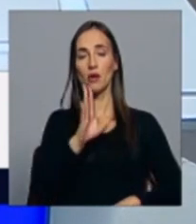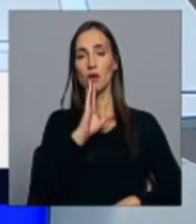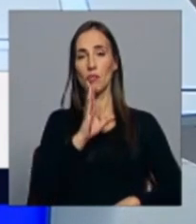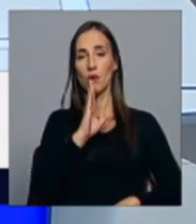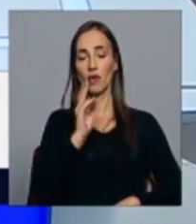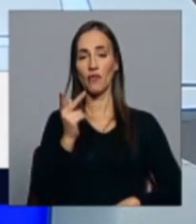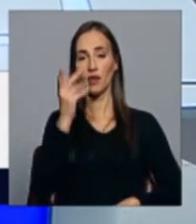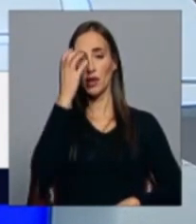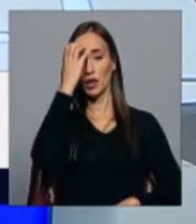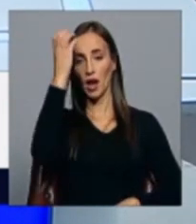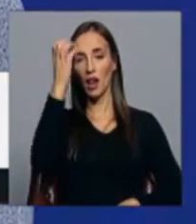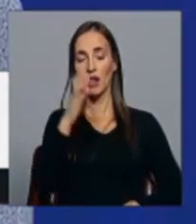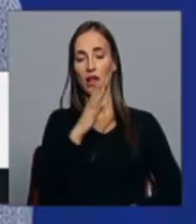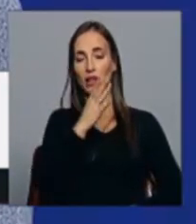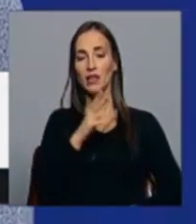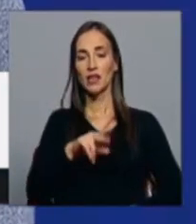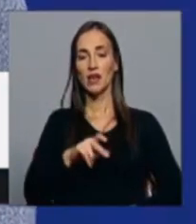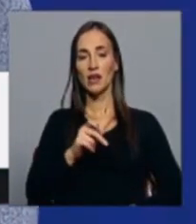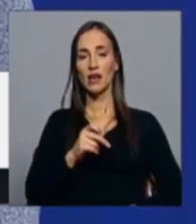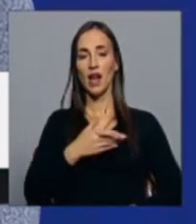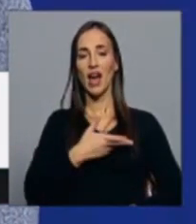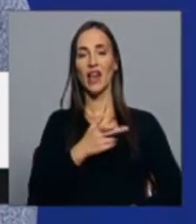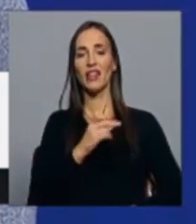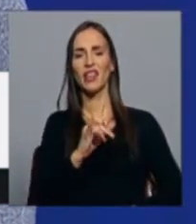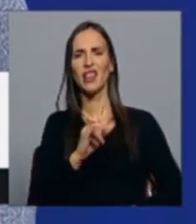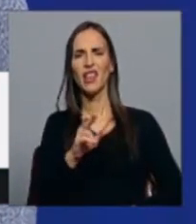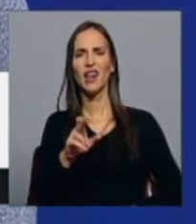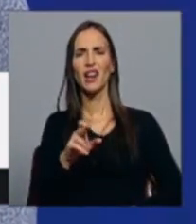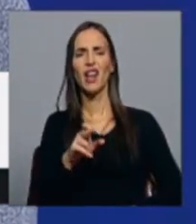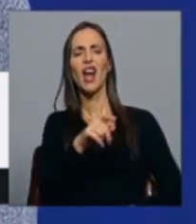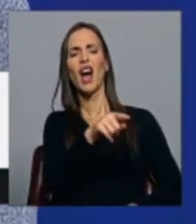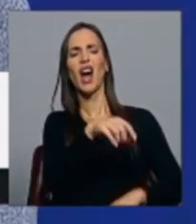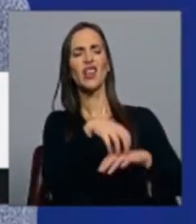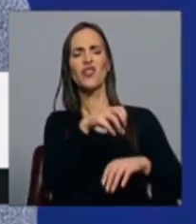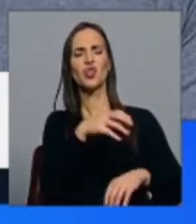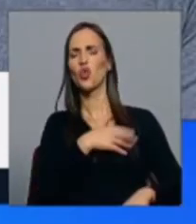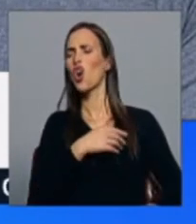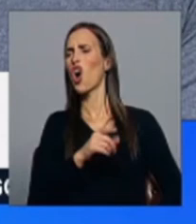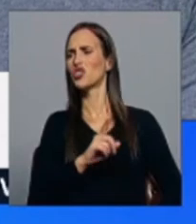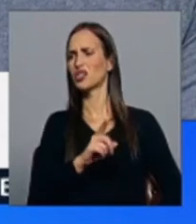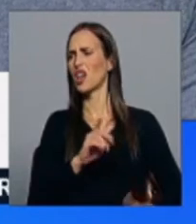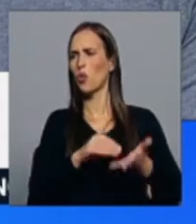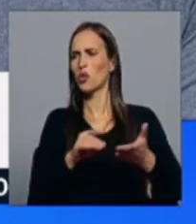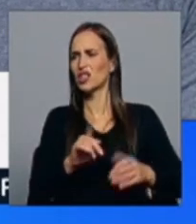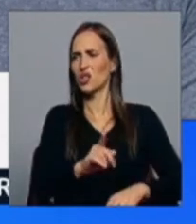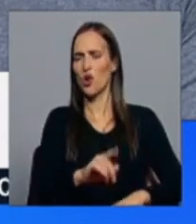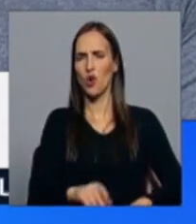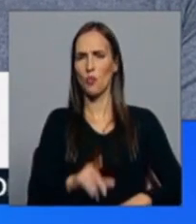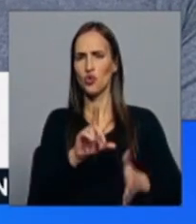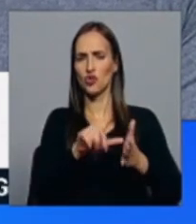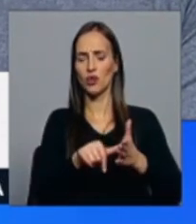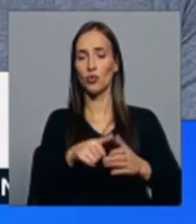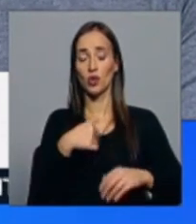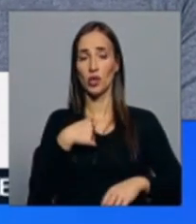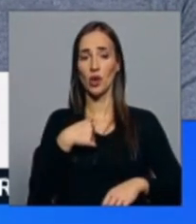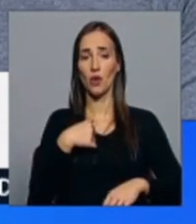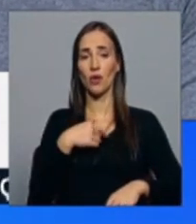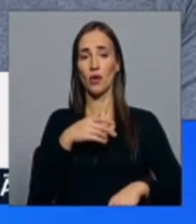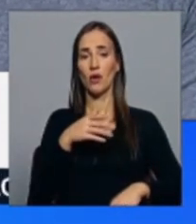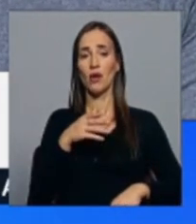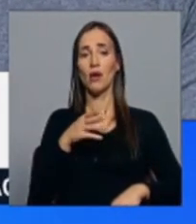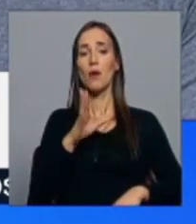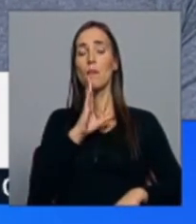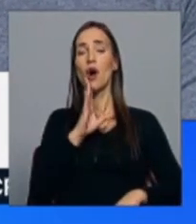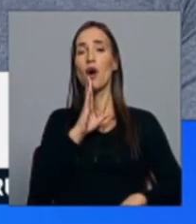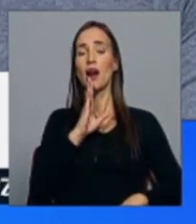o que dizia que o na vida funções que eu tinha assinado o edifício que nem que estava daquele Edifício e e eu conduzir ter colar Afonso ela dizia porque ouviam em